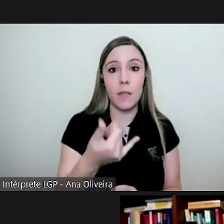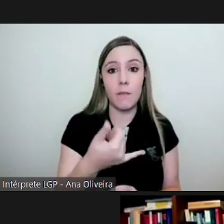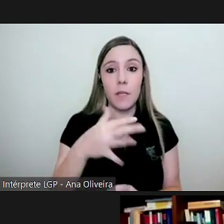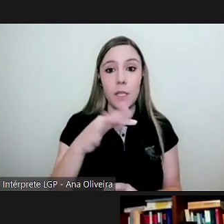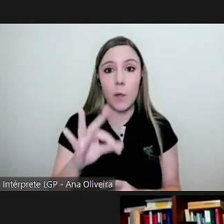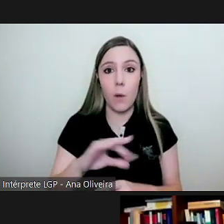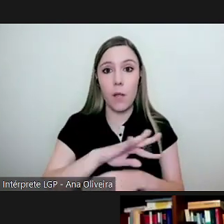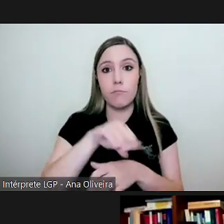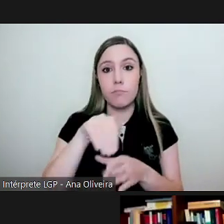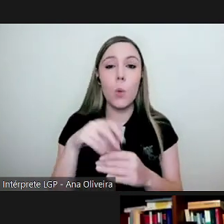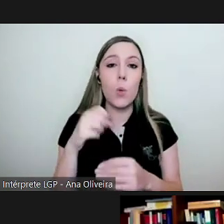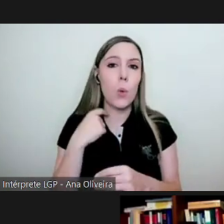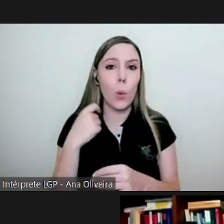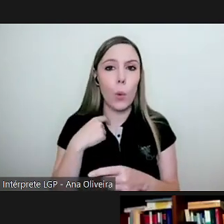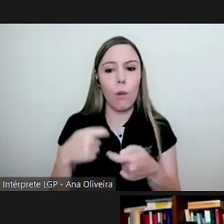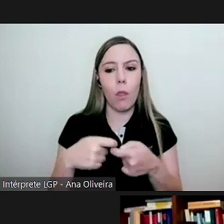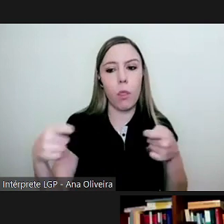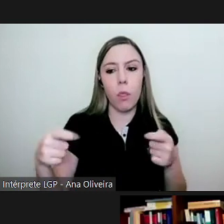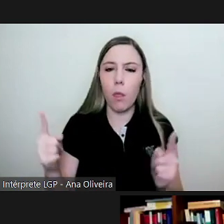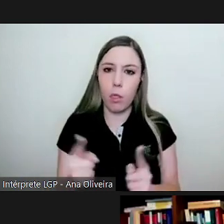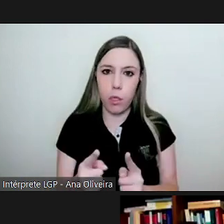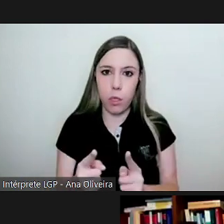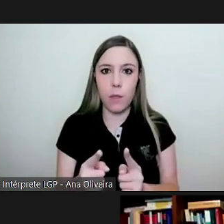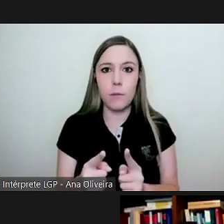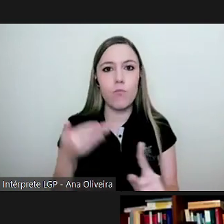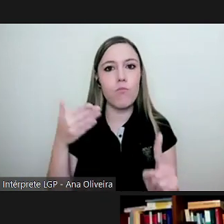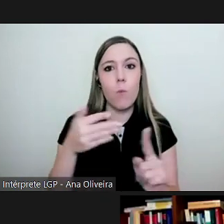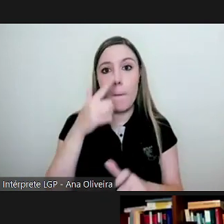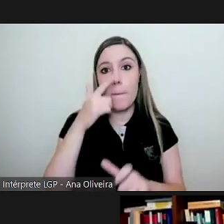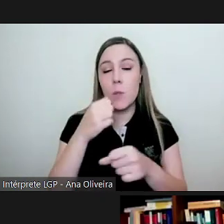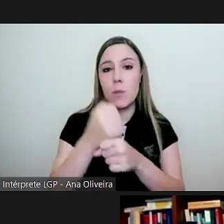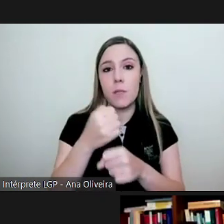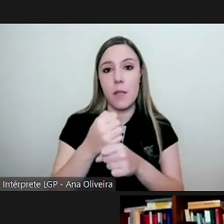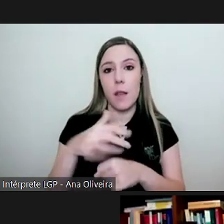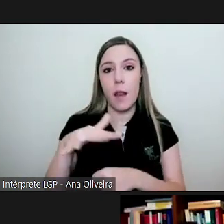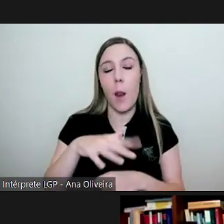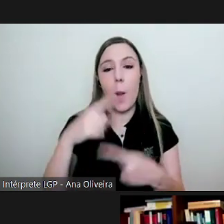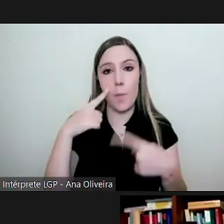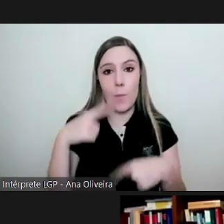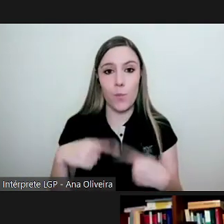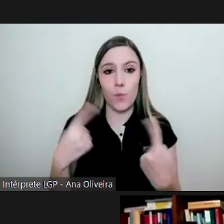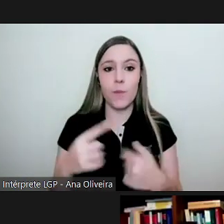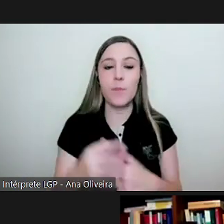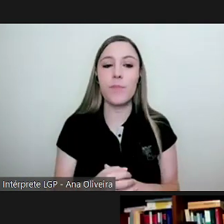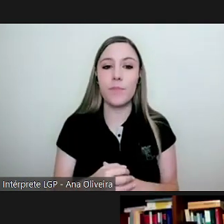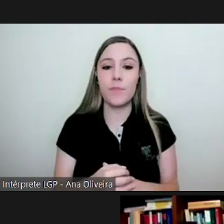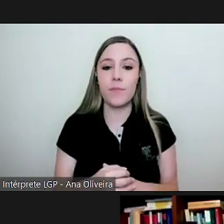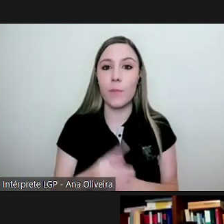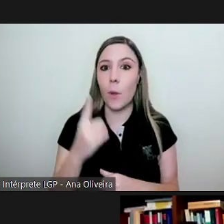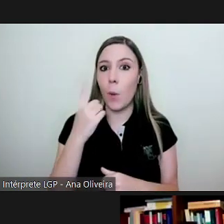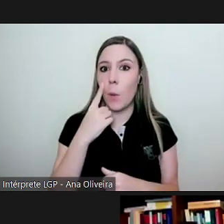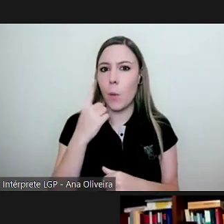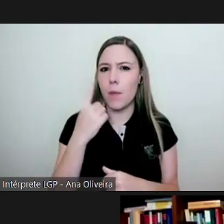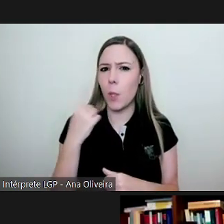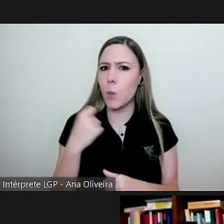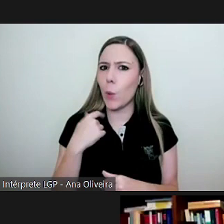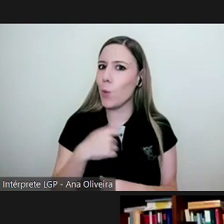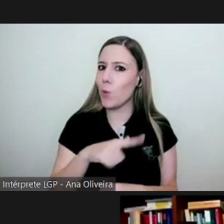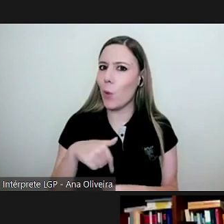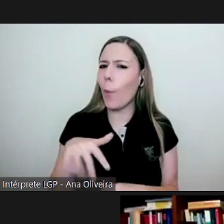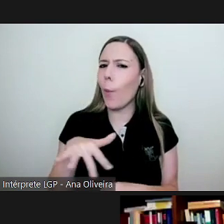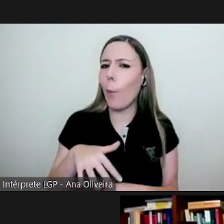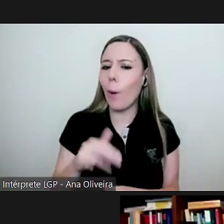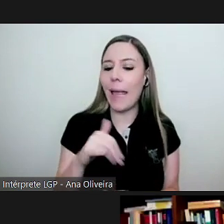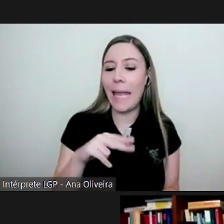inclui cursos de curta e de longa duração destinados aos trabalhadores da administração pública. Conheça a nossa oferta formativa